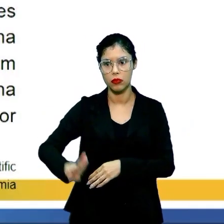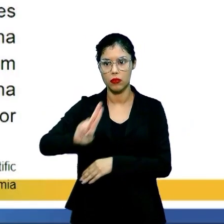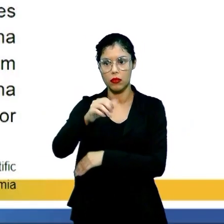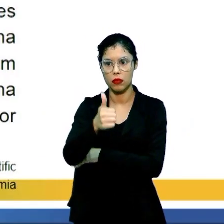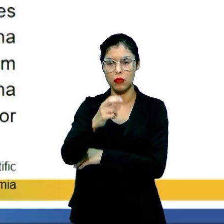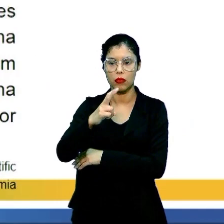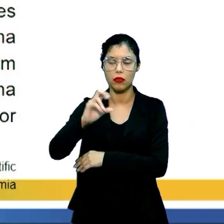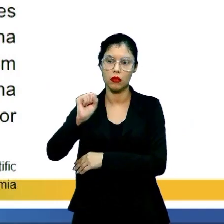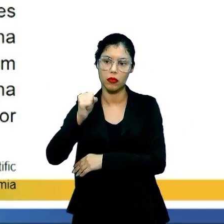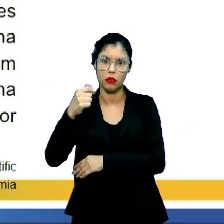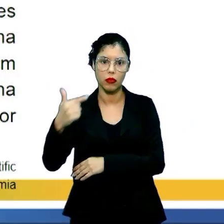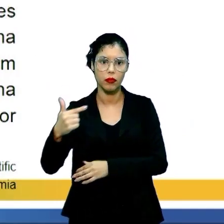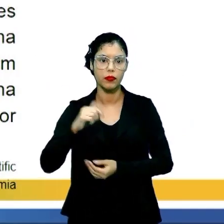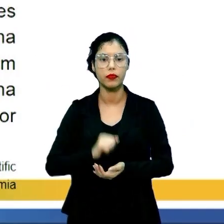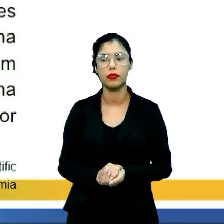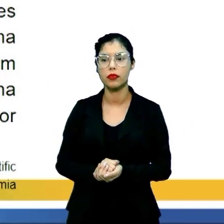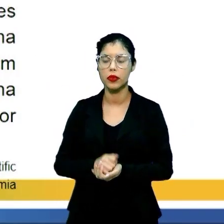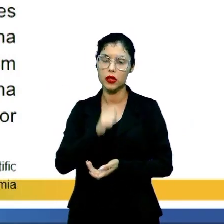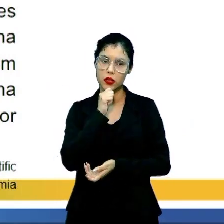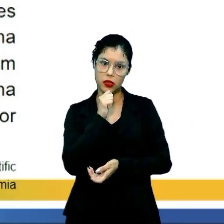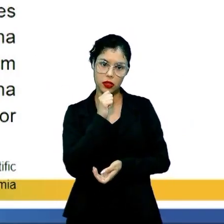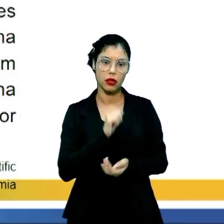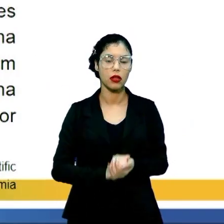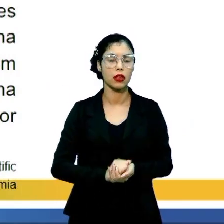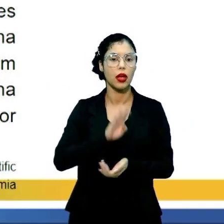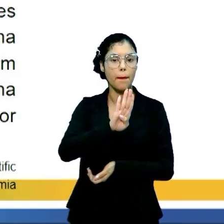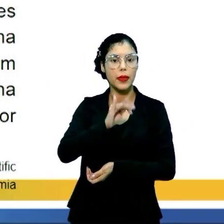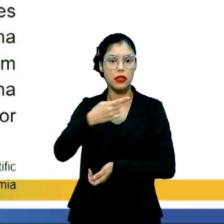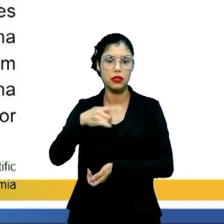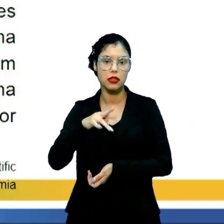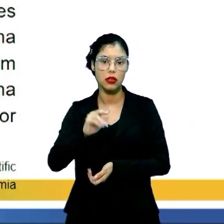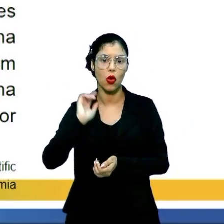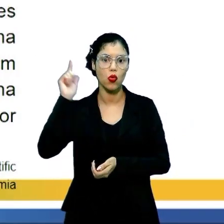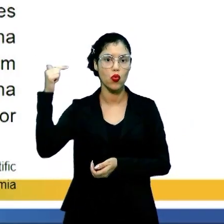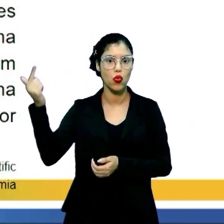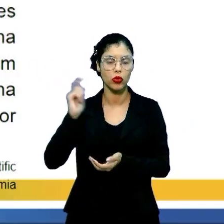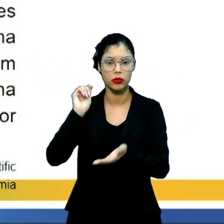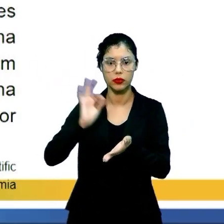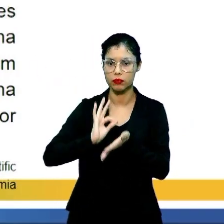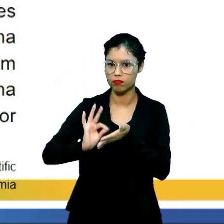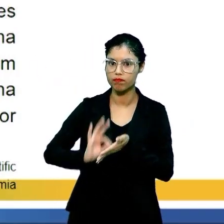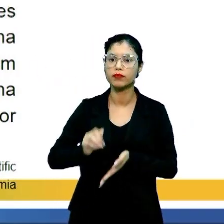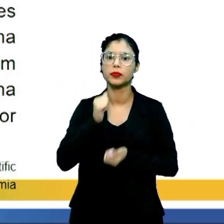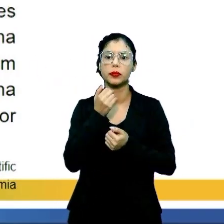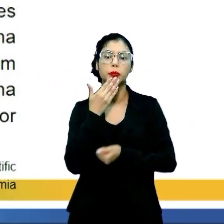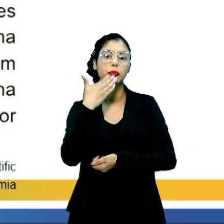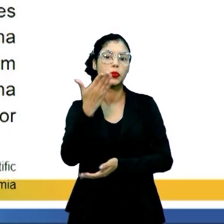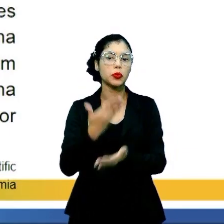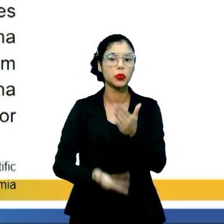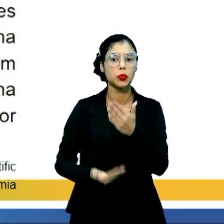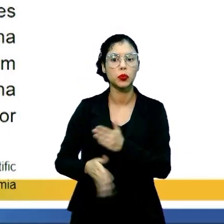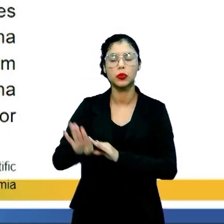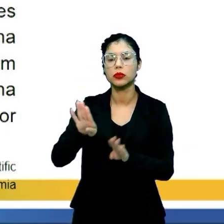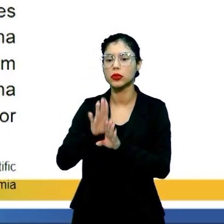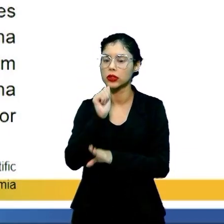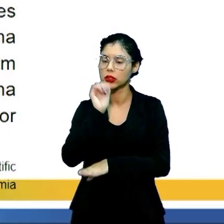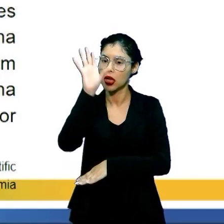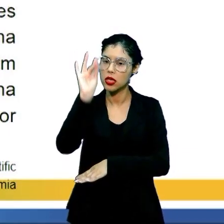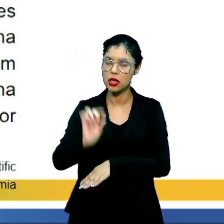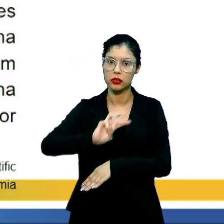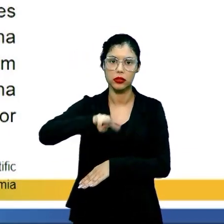desde 1582, com seus anos bissextos e outras correções, perde somente um dia a